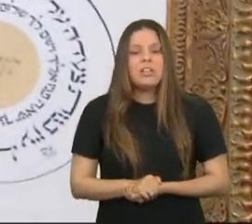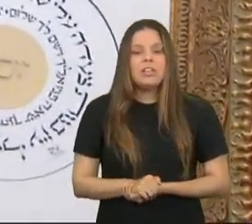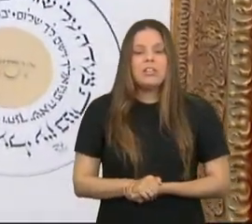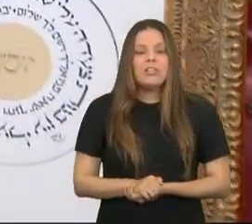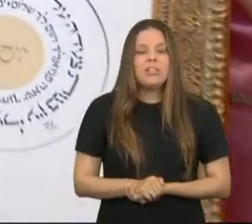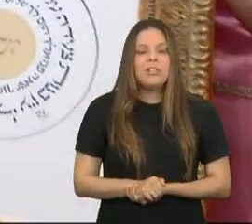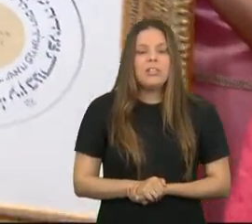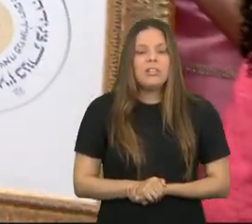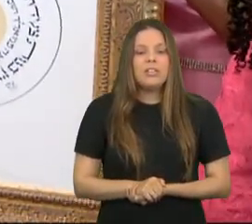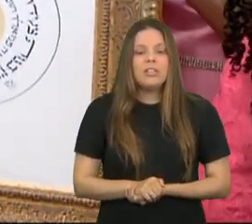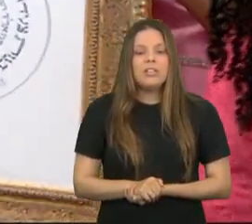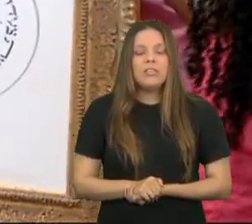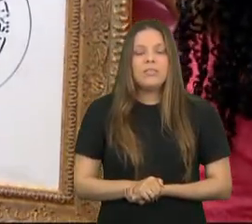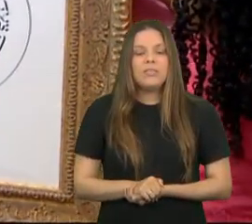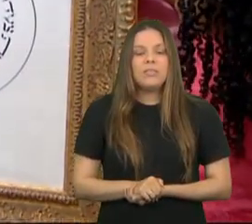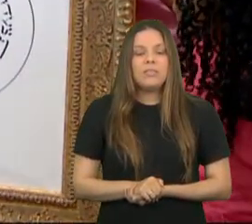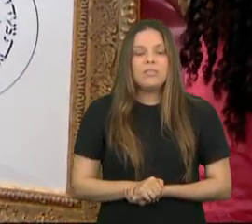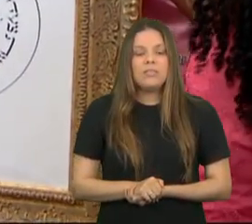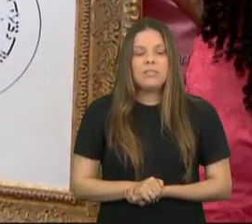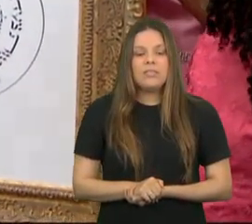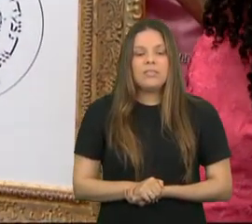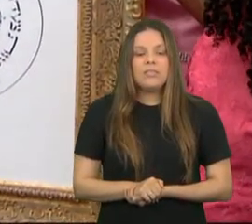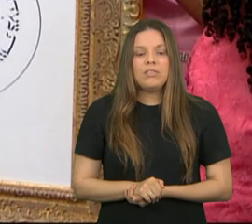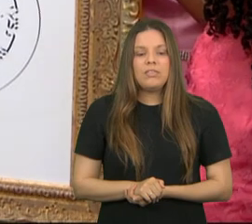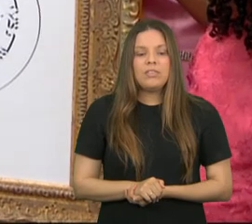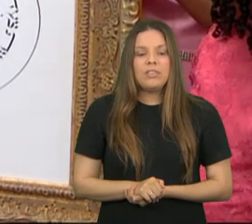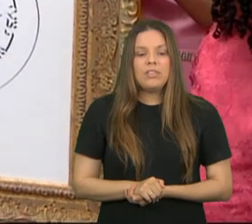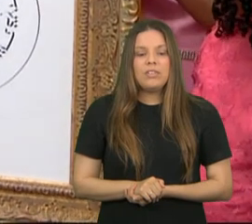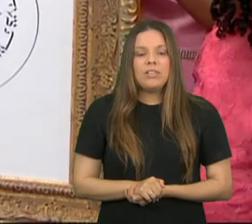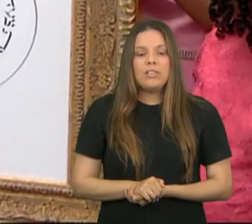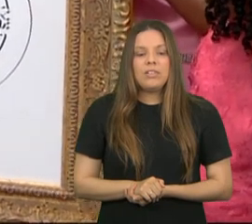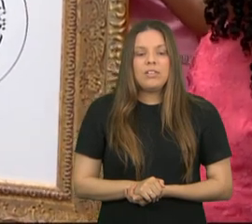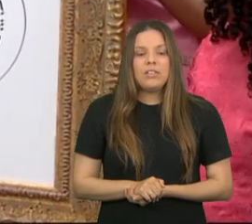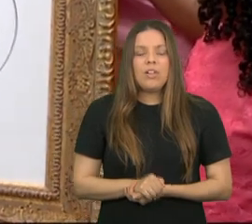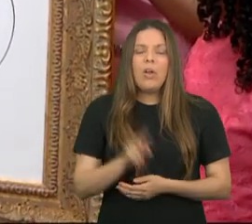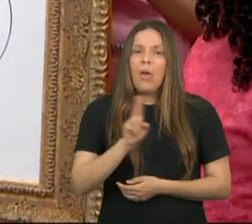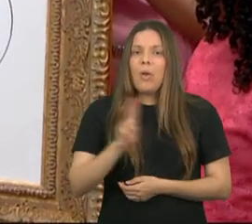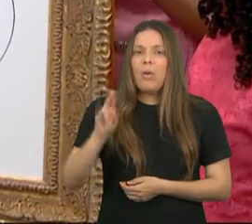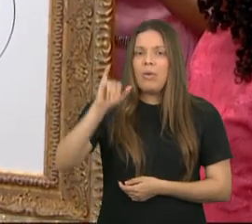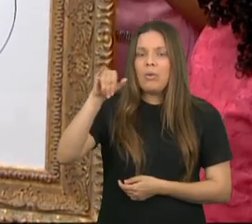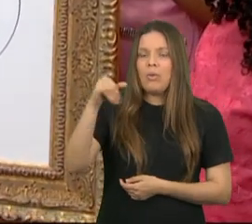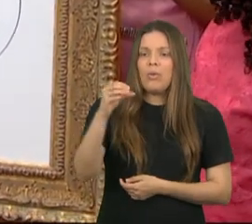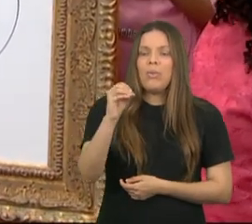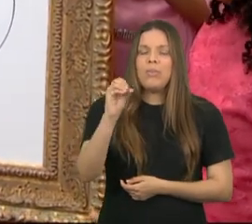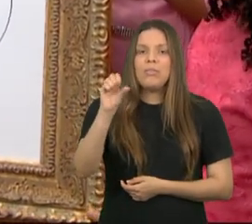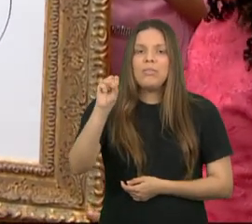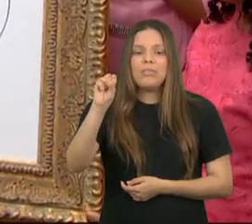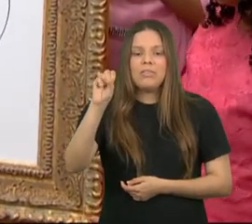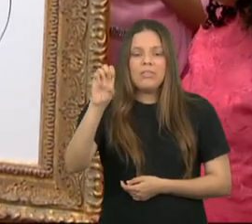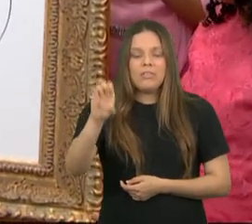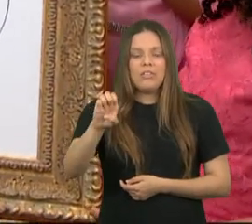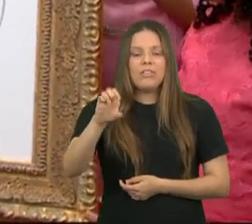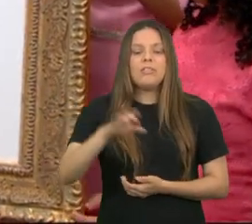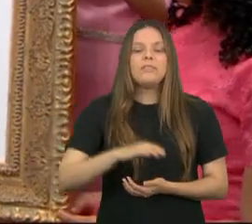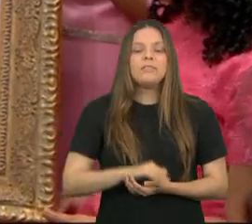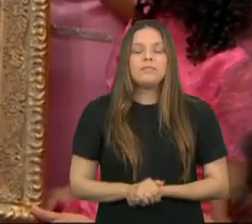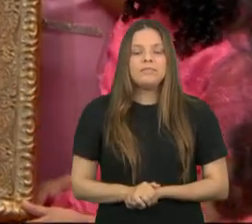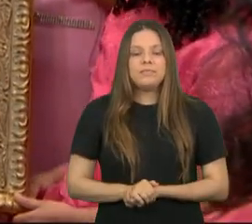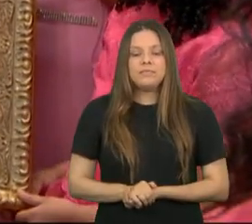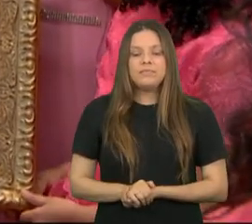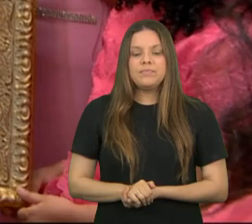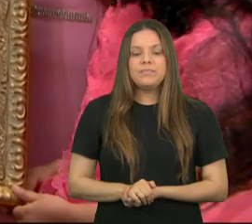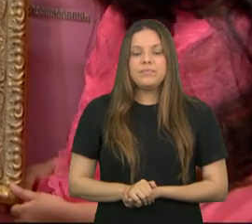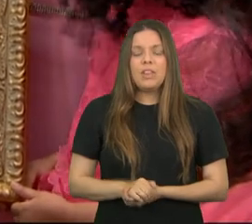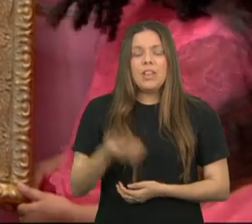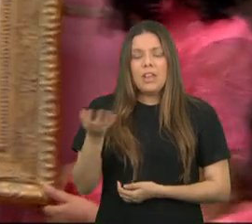relevo: Yosef, José. E nós queríamos que